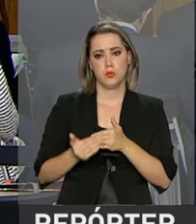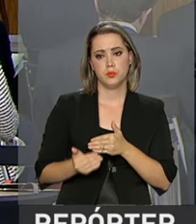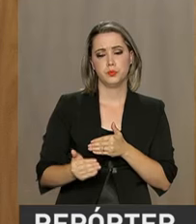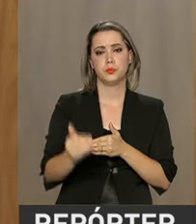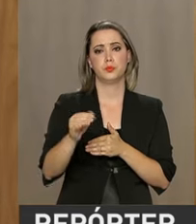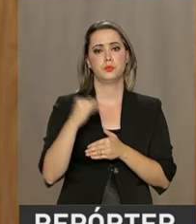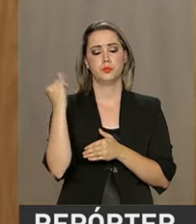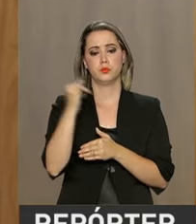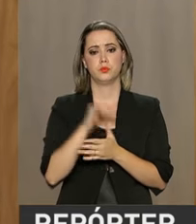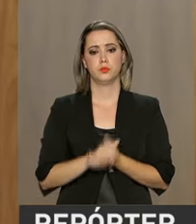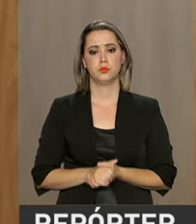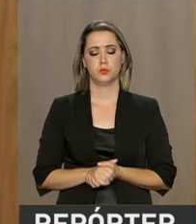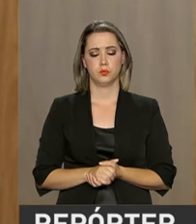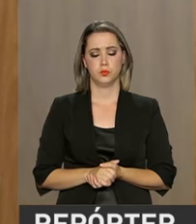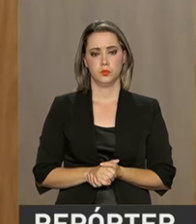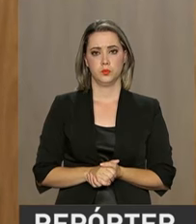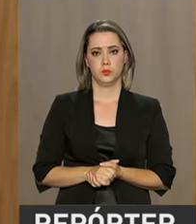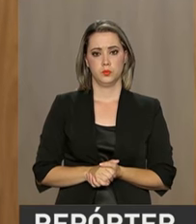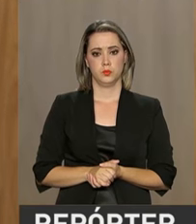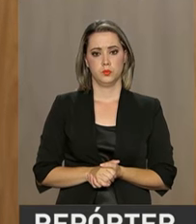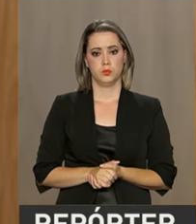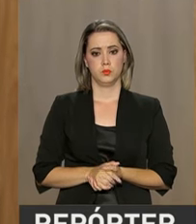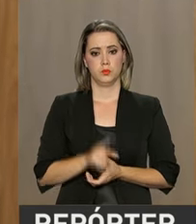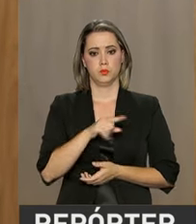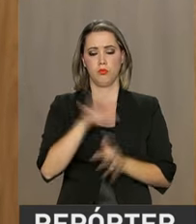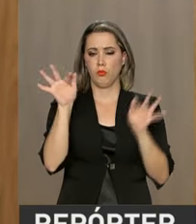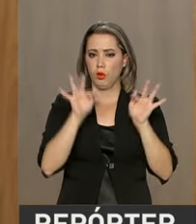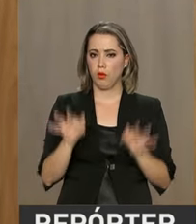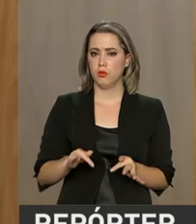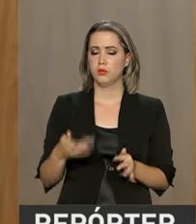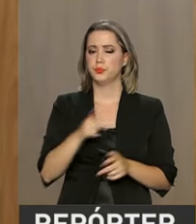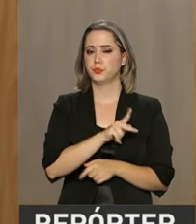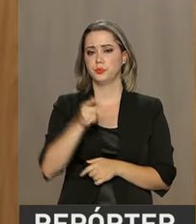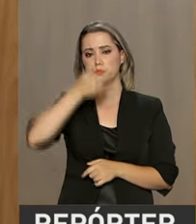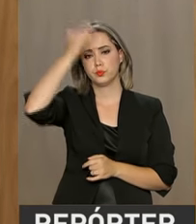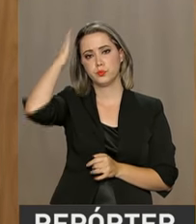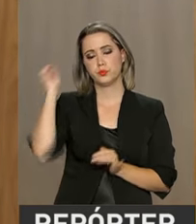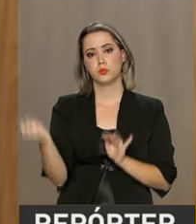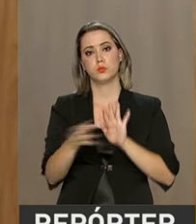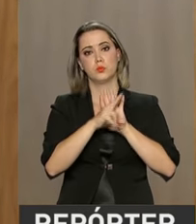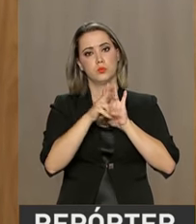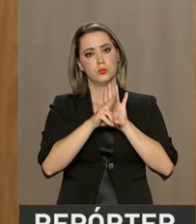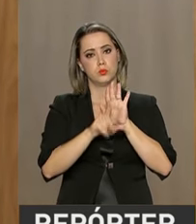e felicitado o presidente temer por reformas